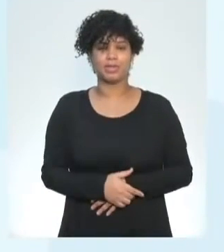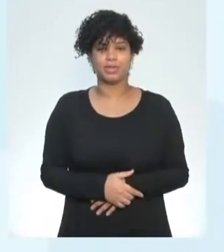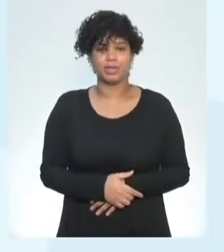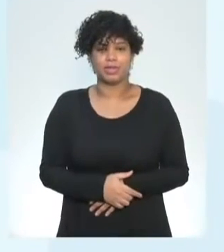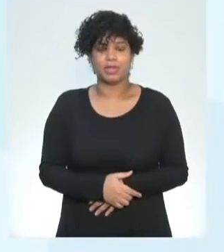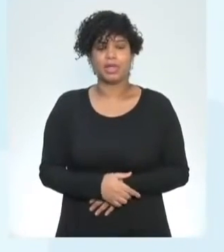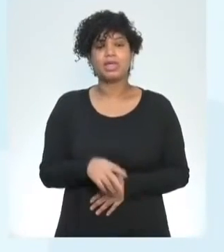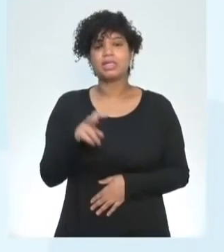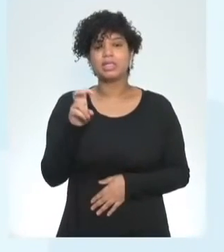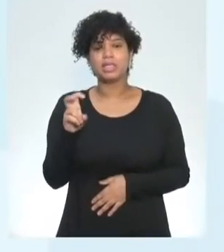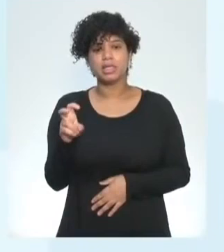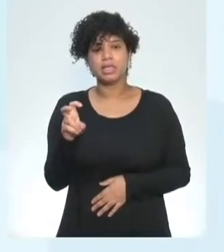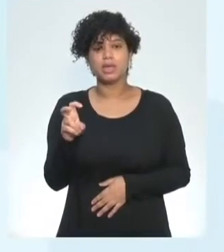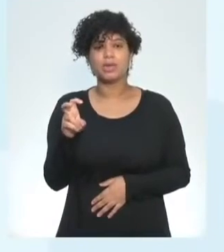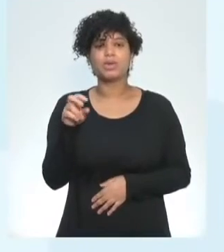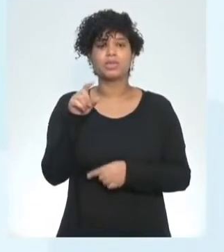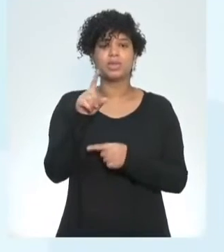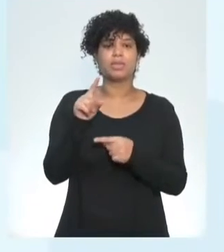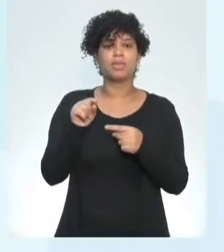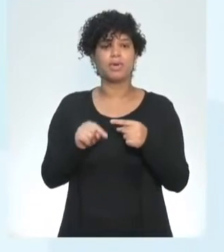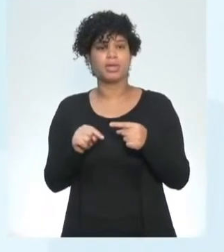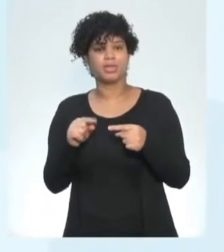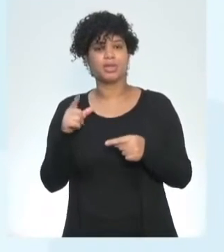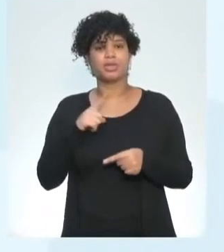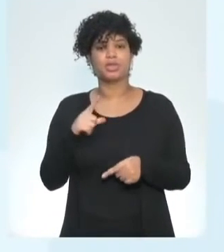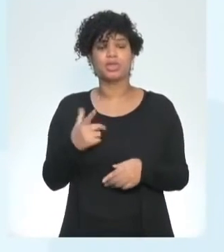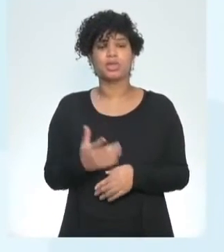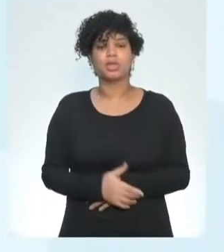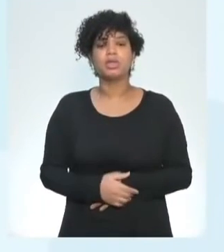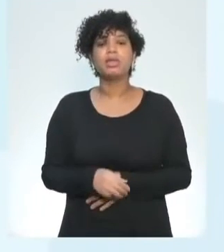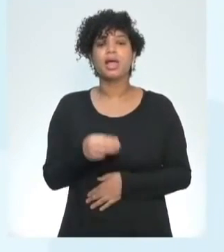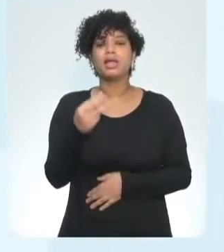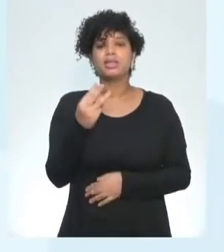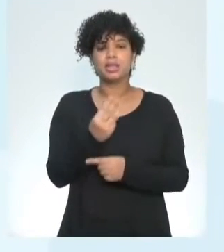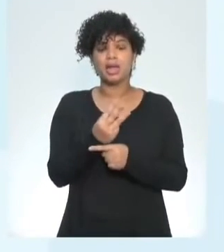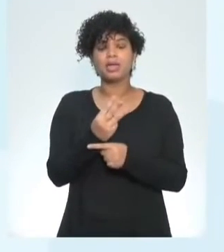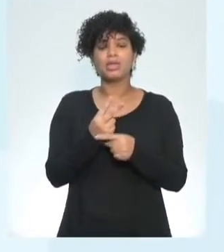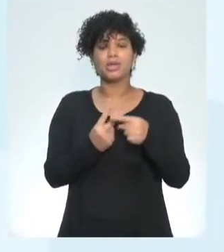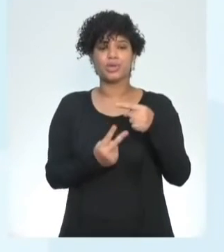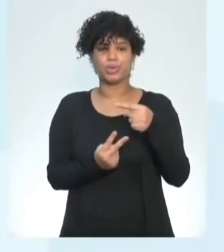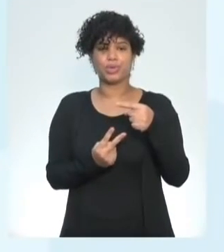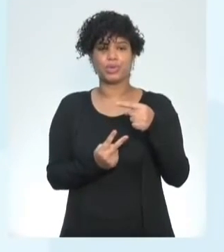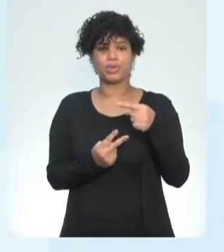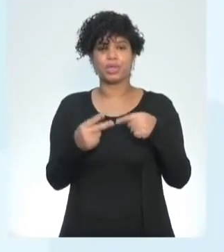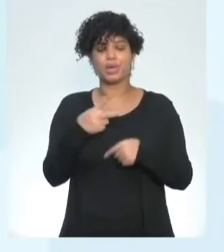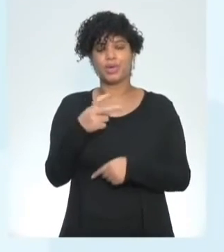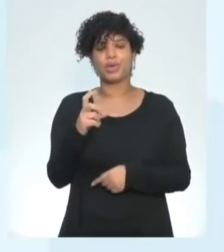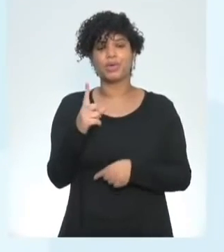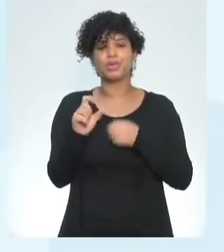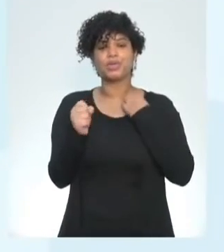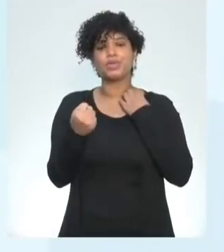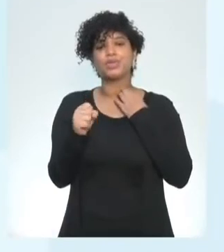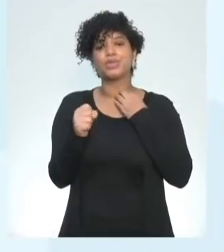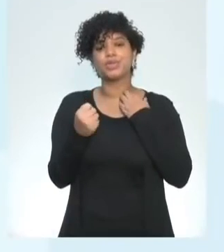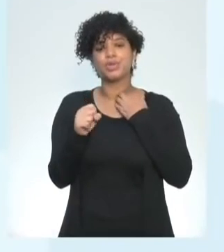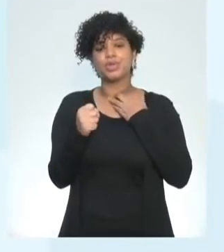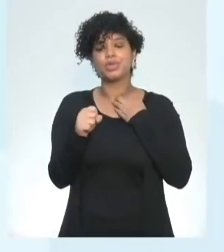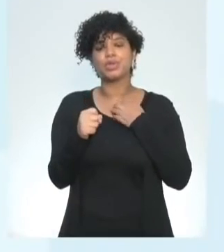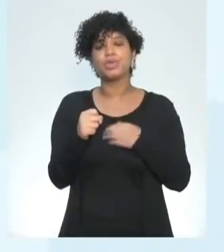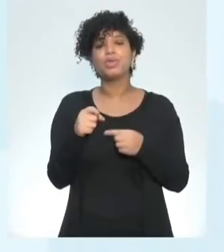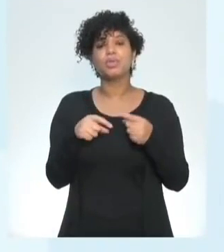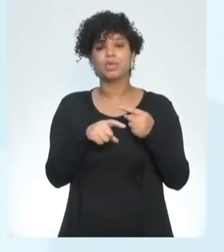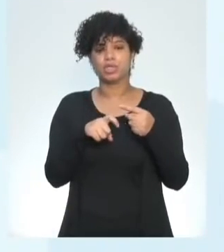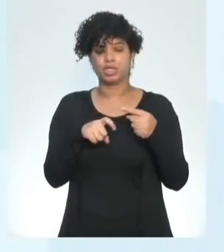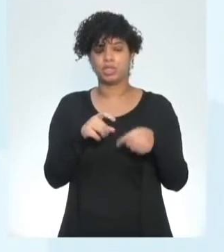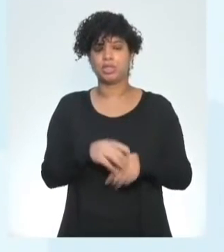por 5, aqui em cima e embaixo, ó. Isso vai dar 3 e aqui vai dar 2, igual a 18, ó, 18 sobre x.